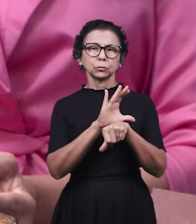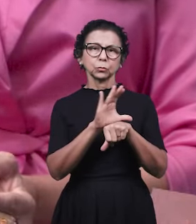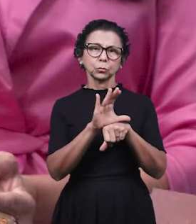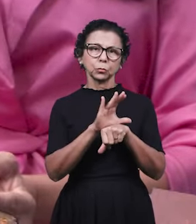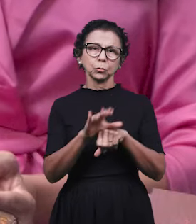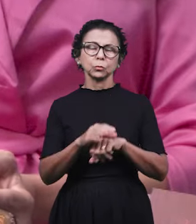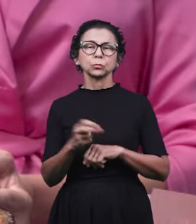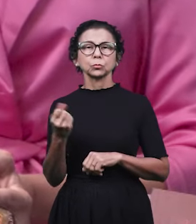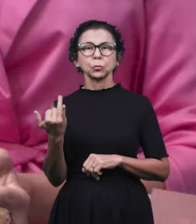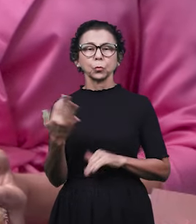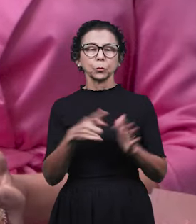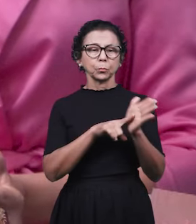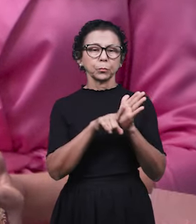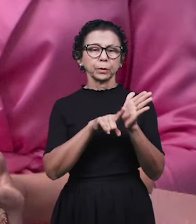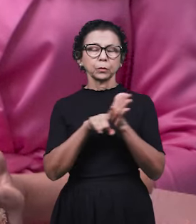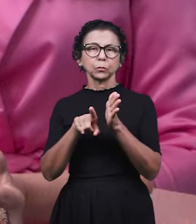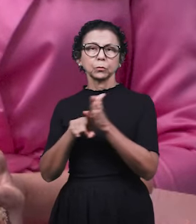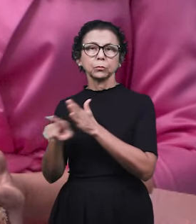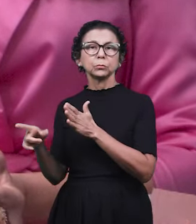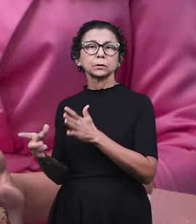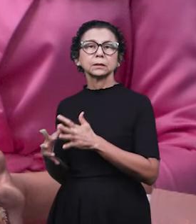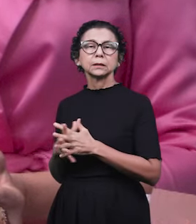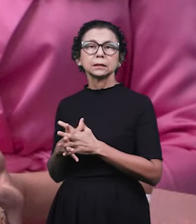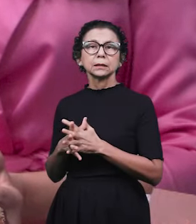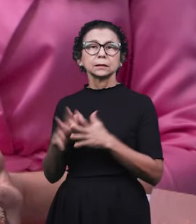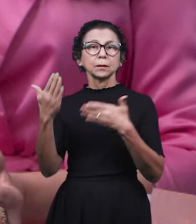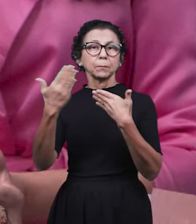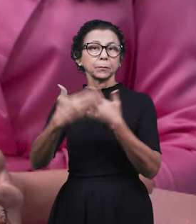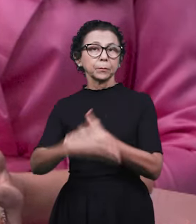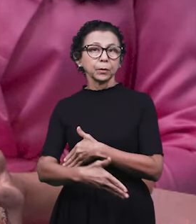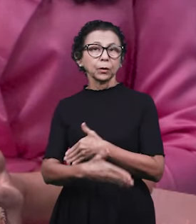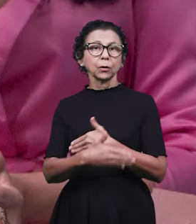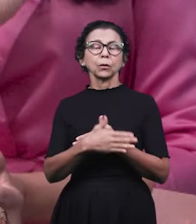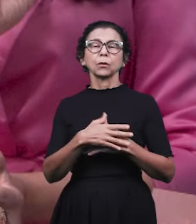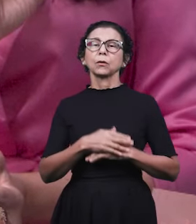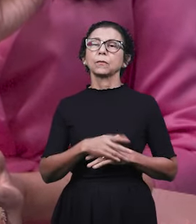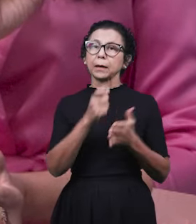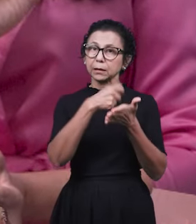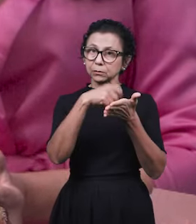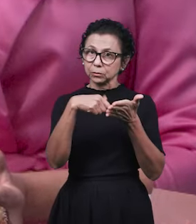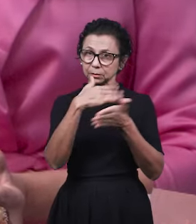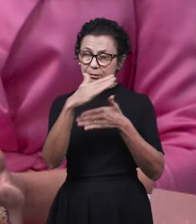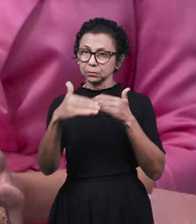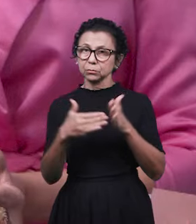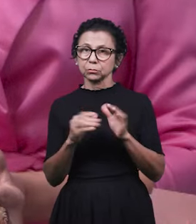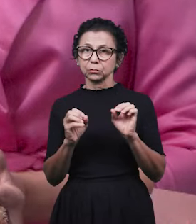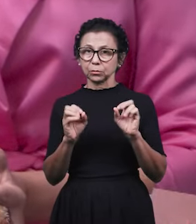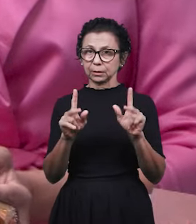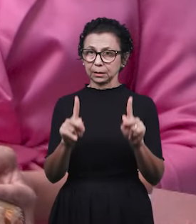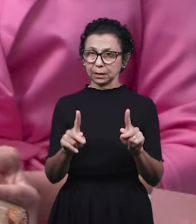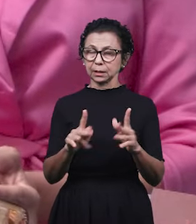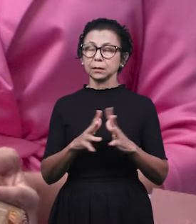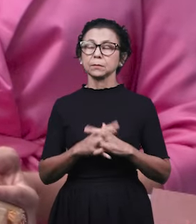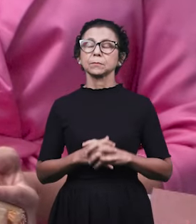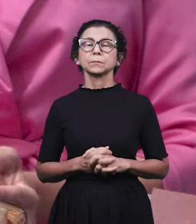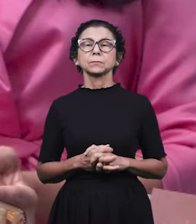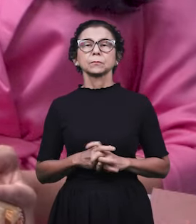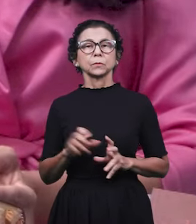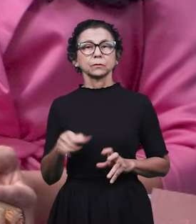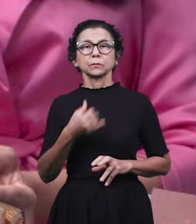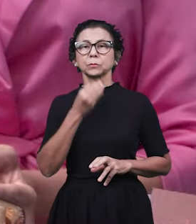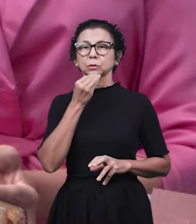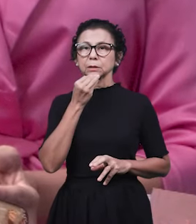de questões. Tenho certeza que o grupo que está aqui está anotando tudo e quem está em casa nos assistindo também, porque é assim que a gente tem mais chance de passar